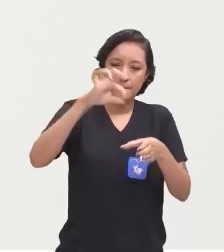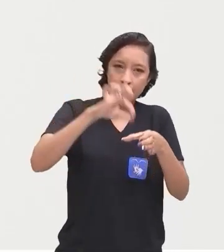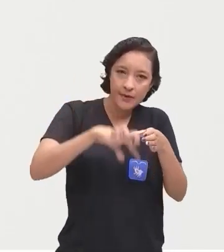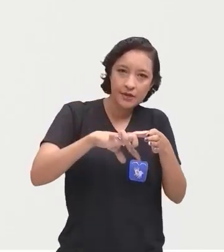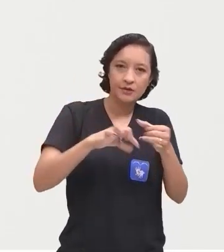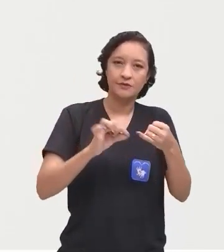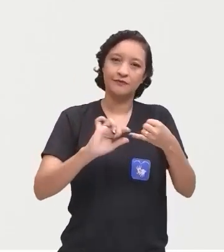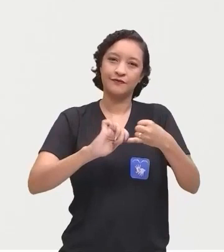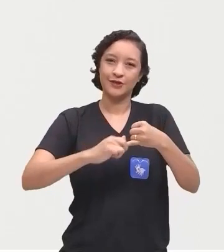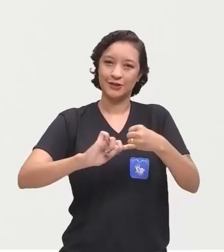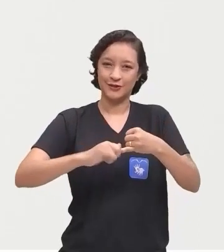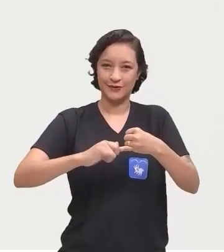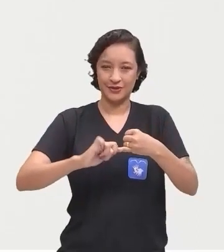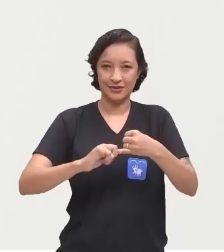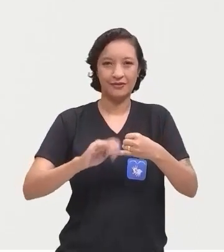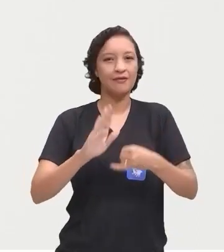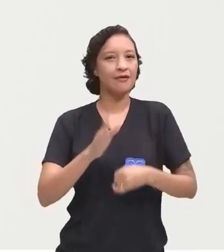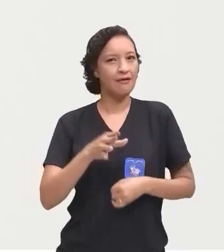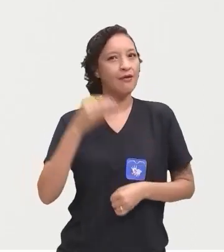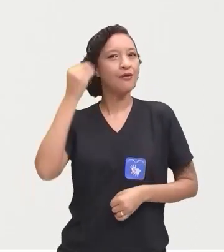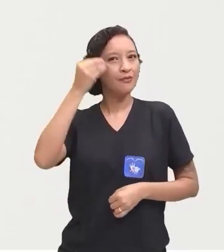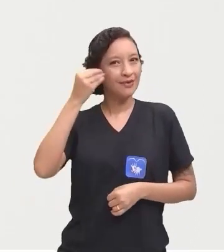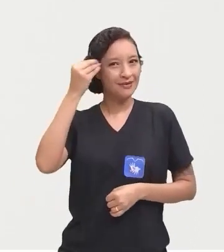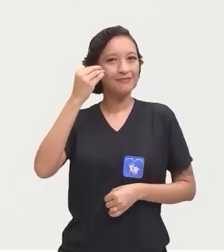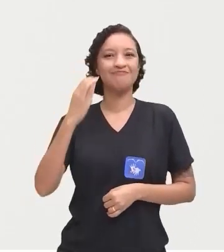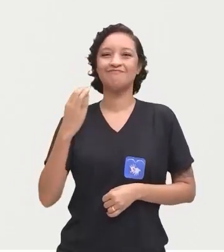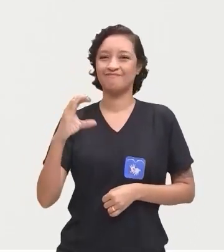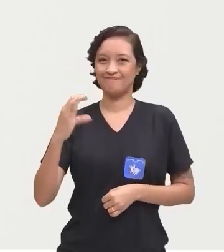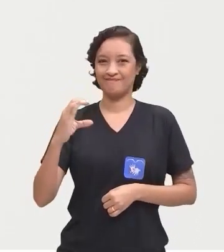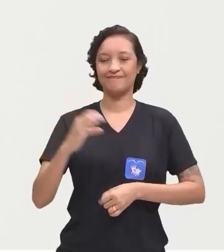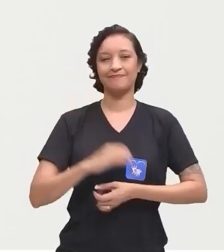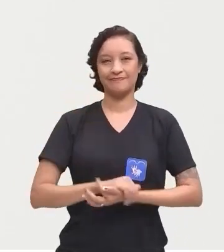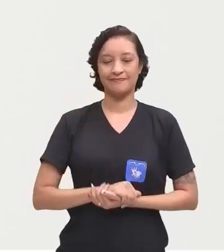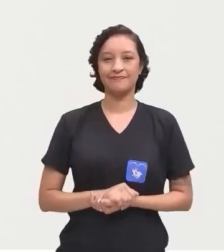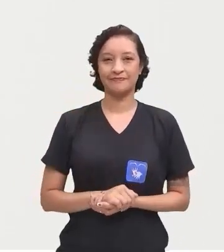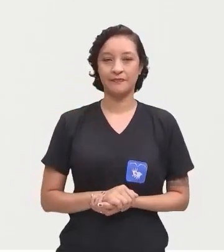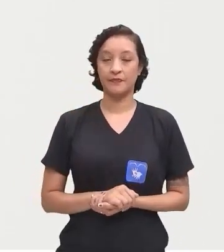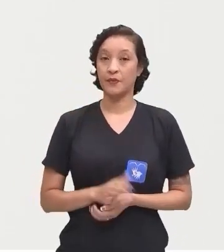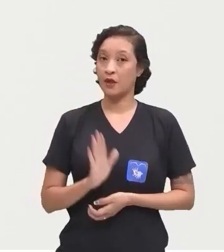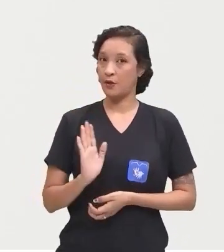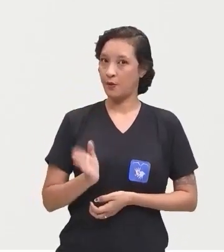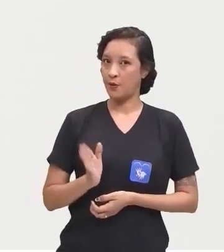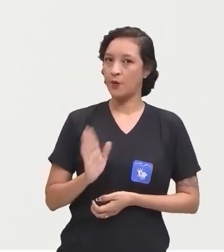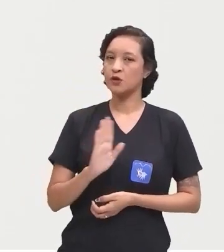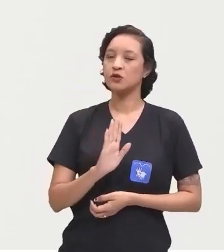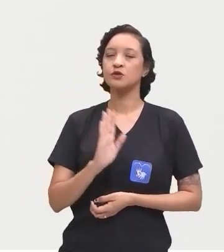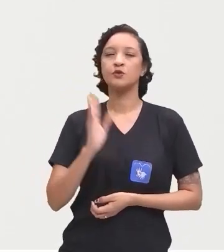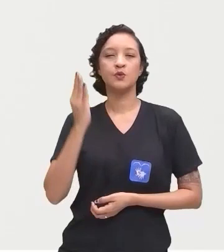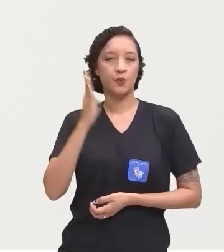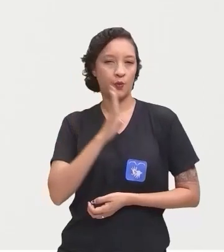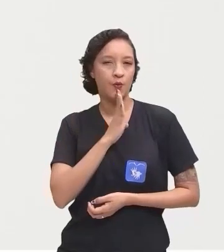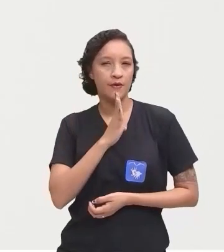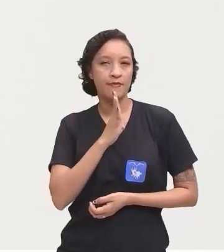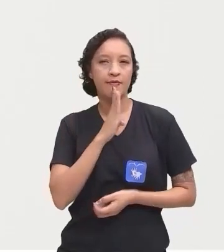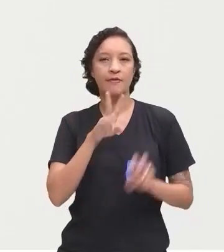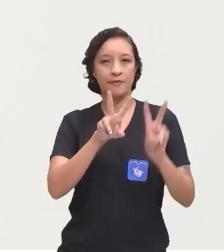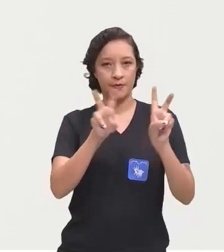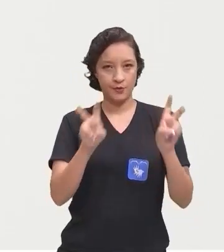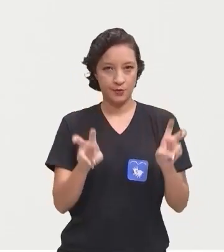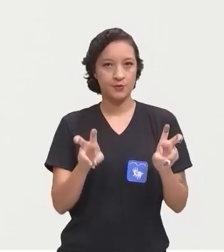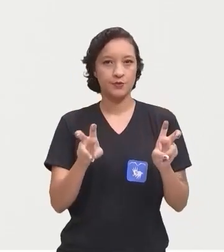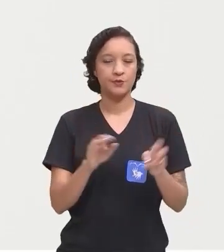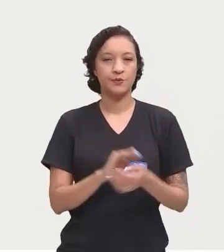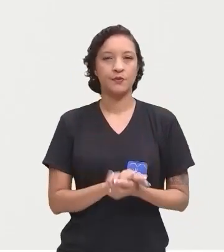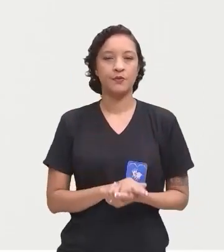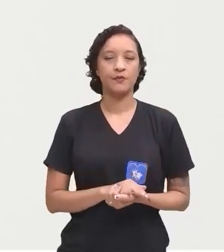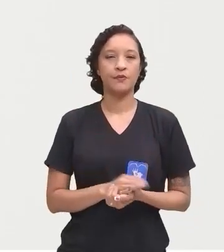sobre o quê? É um experimento científico. Agora que já conhecemos o tipo do nosso texto, vamos